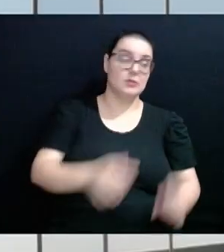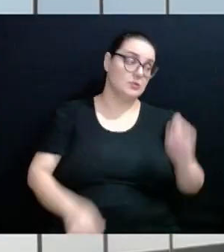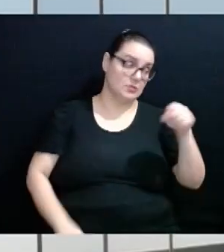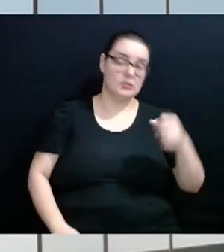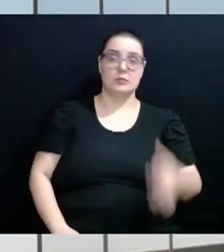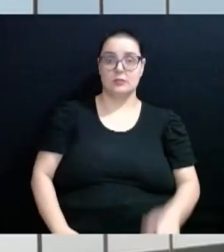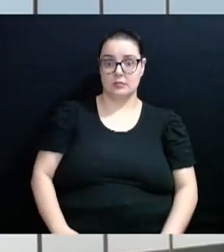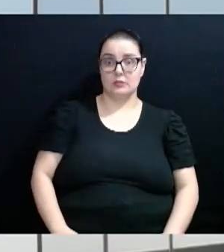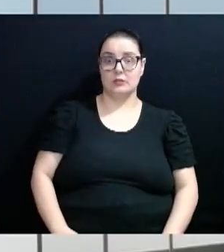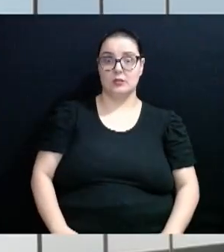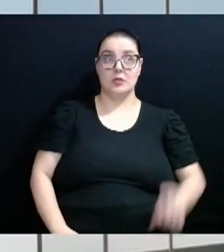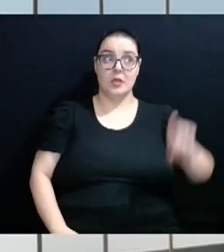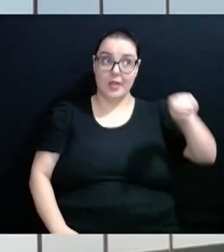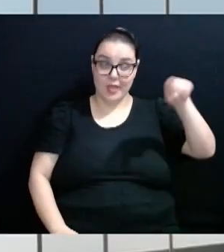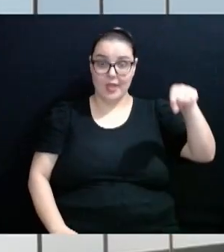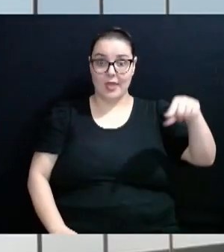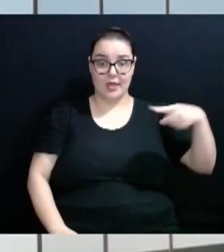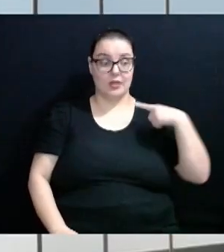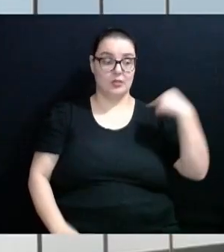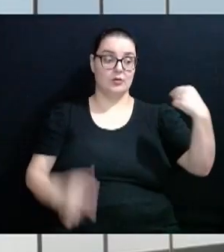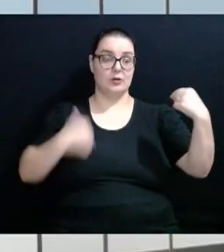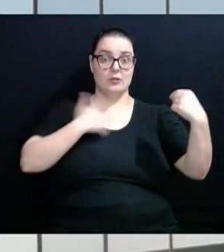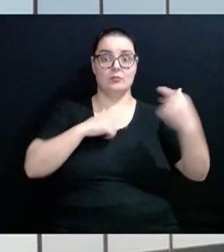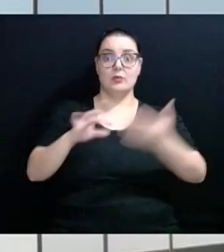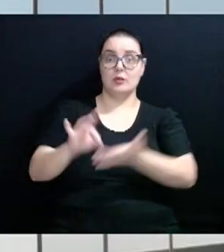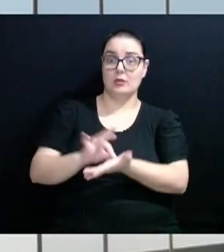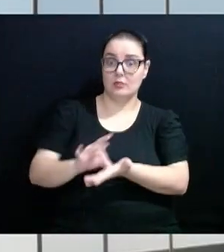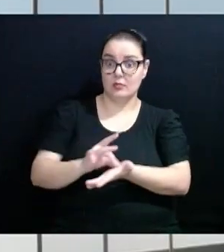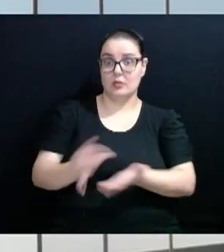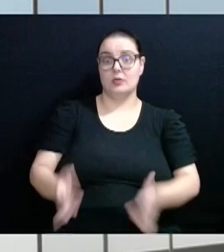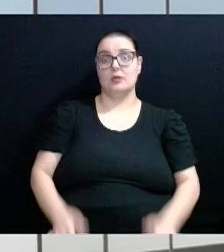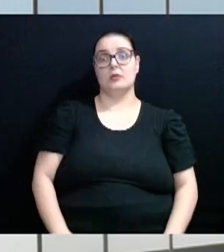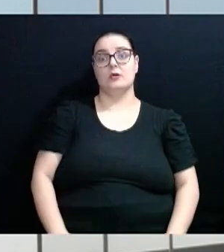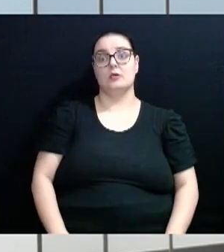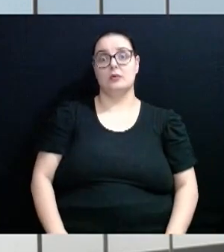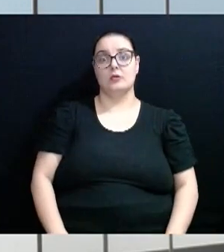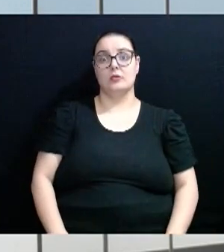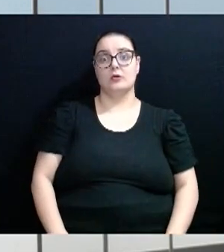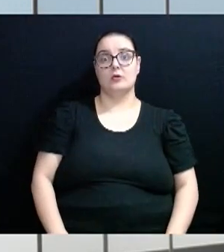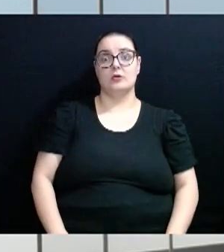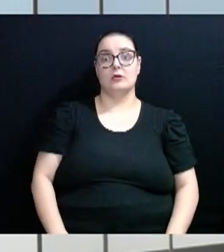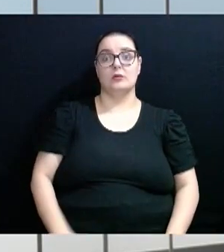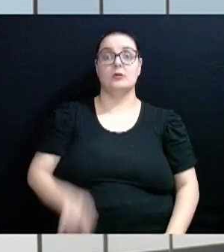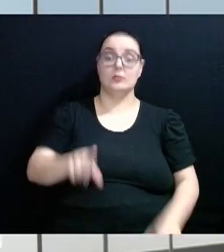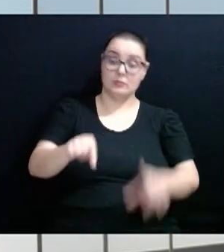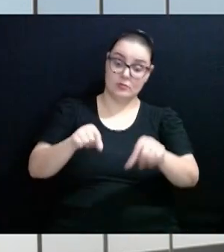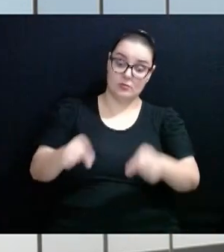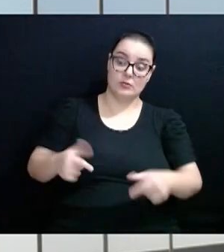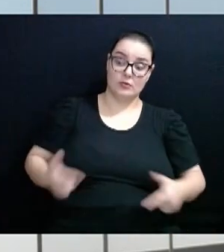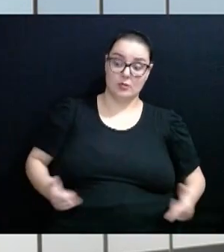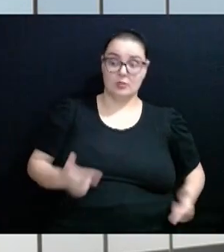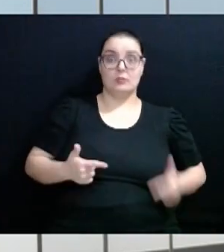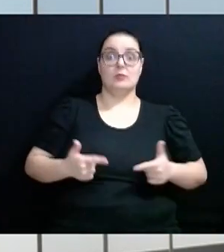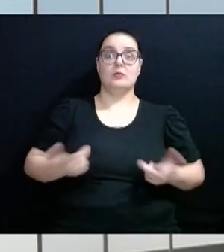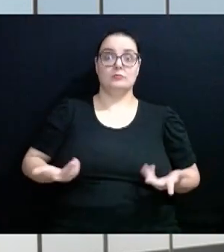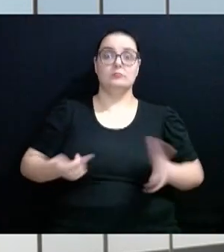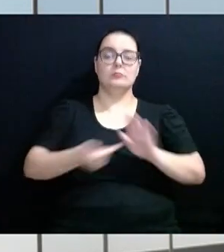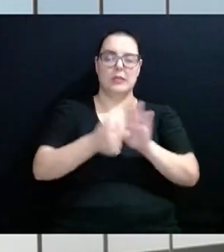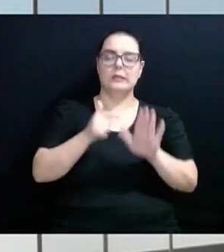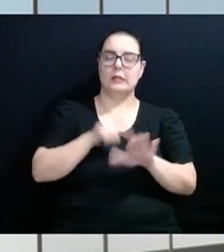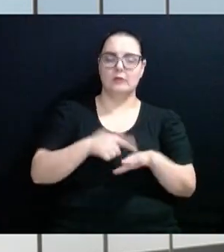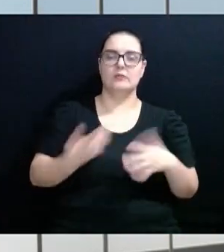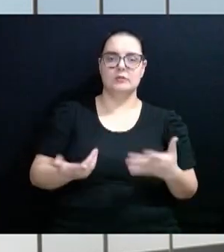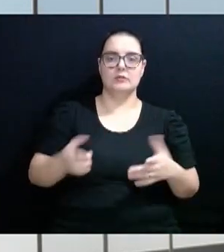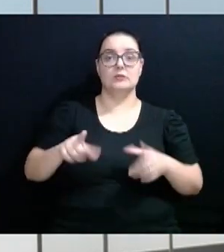nos escolhendo como inimigo, né, então escolha as armas. Então nós temos que escolher as armas que